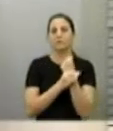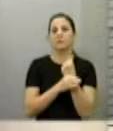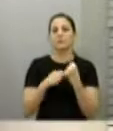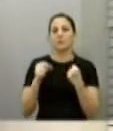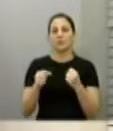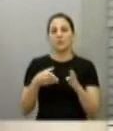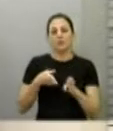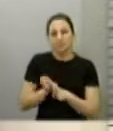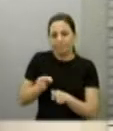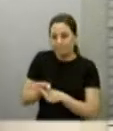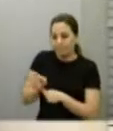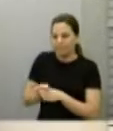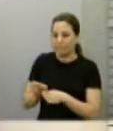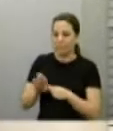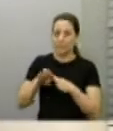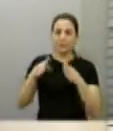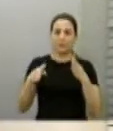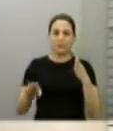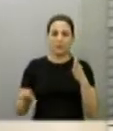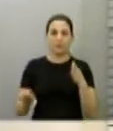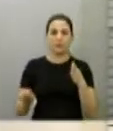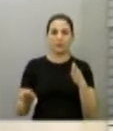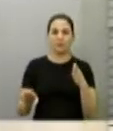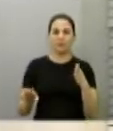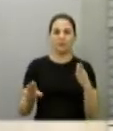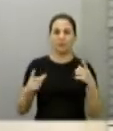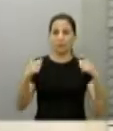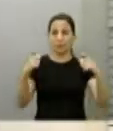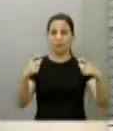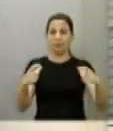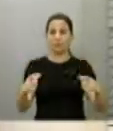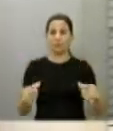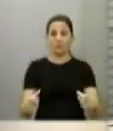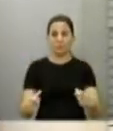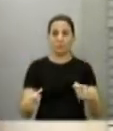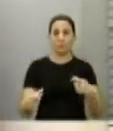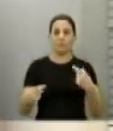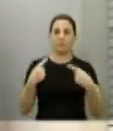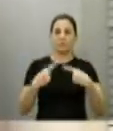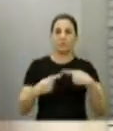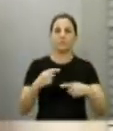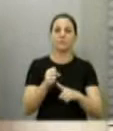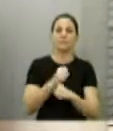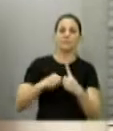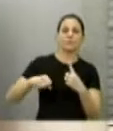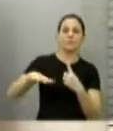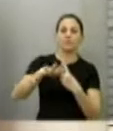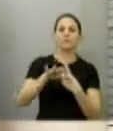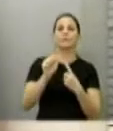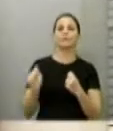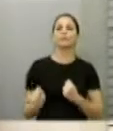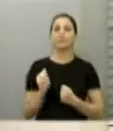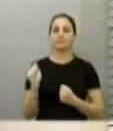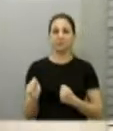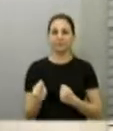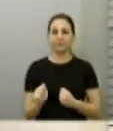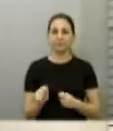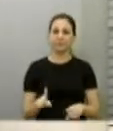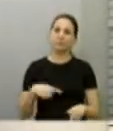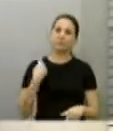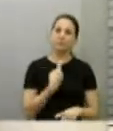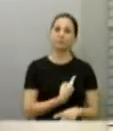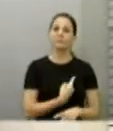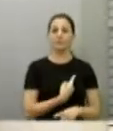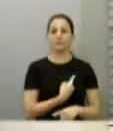caminho de fazer com que a Câmara seja cada vez mais um espaço de debate com a sociedade araraquarense.